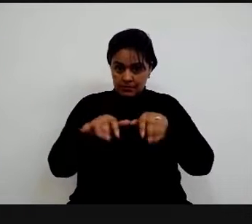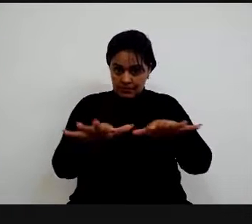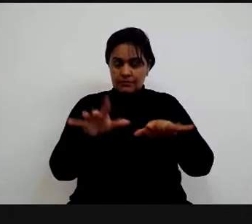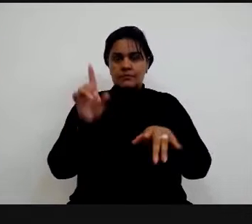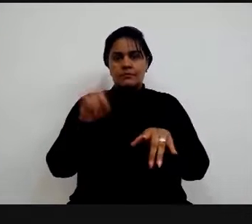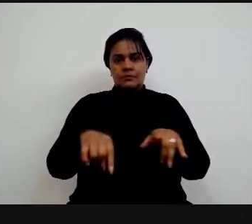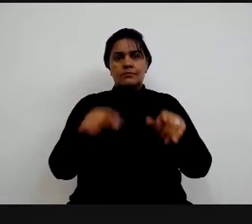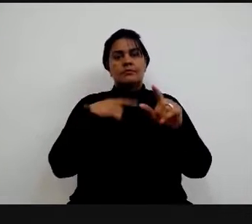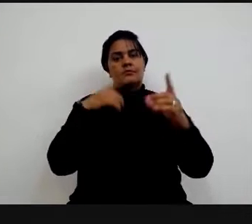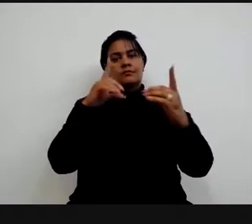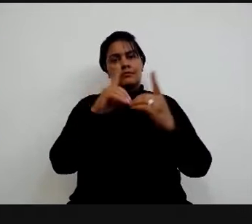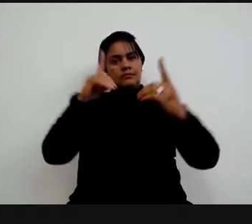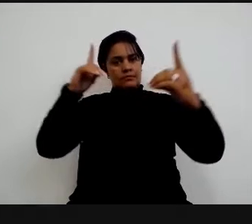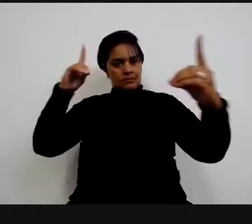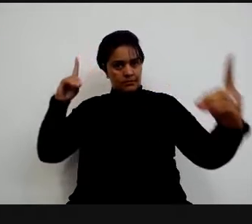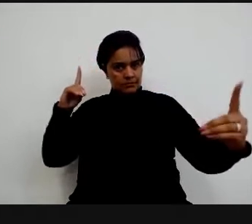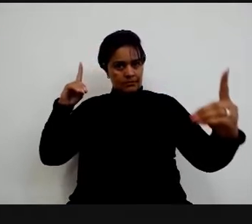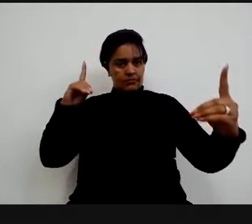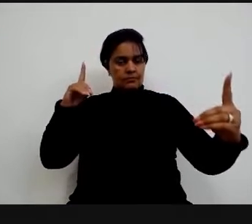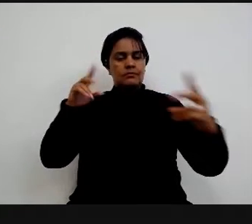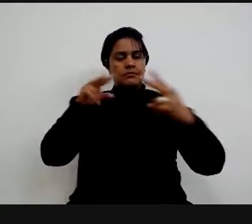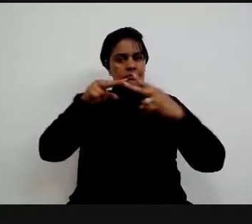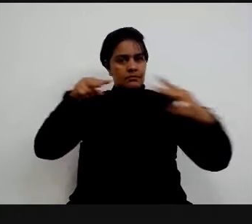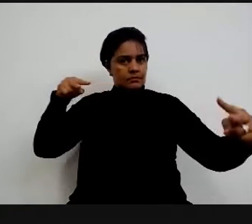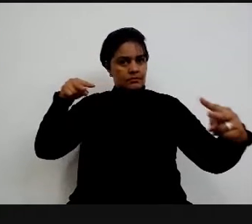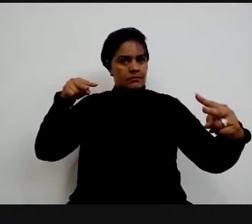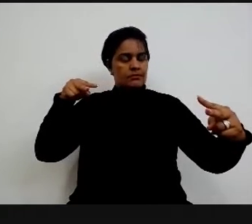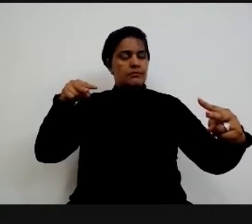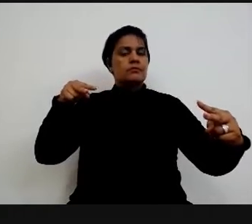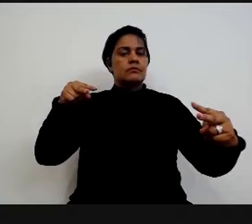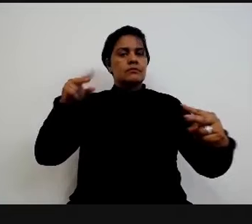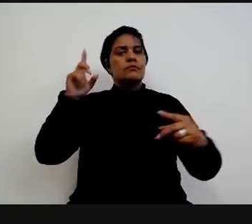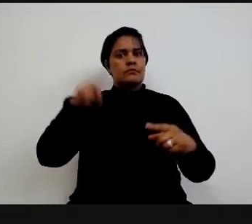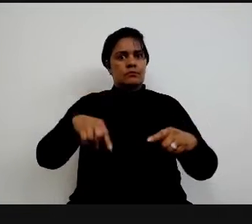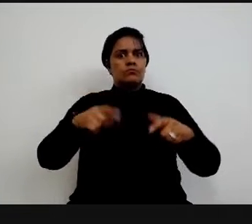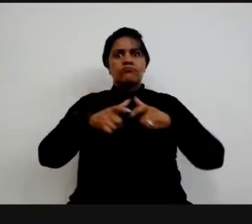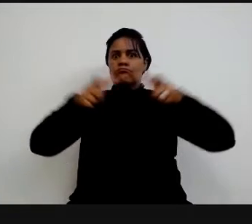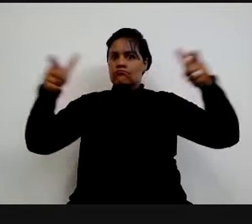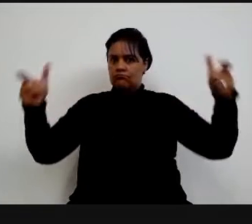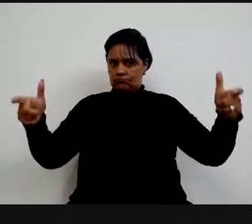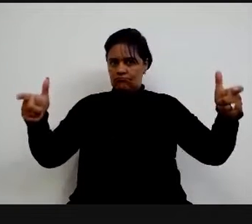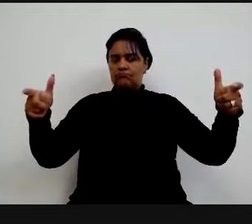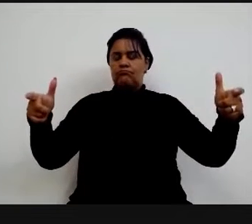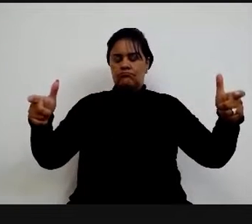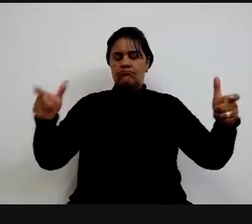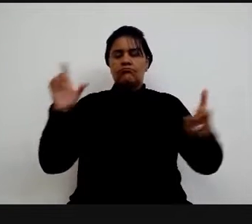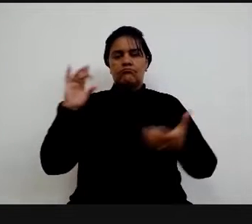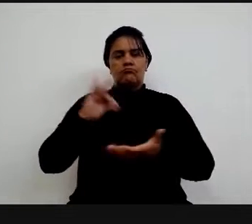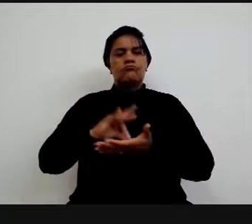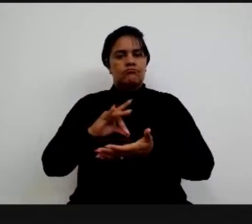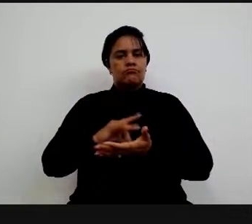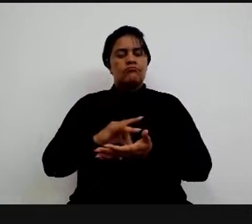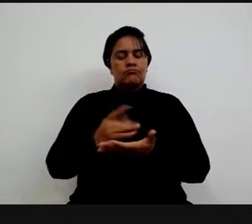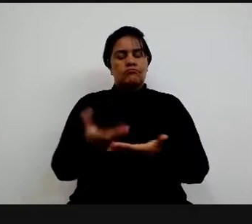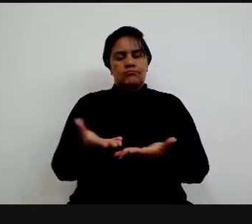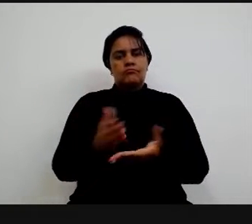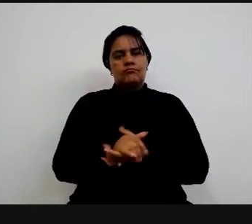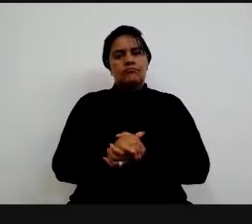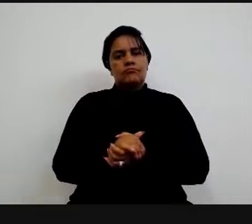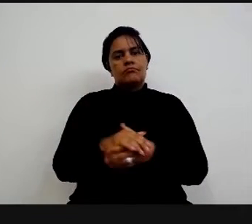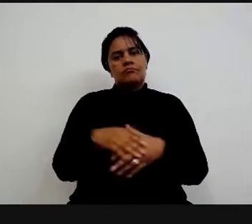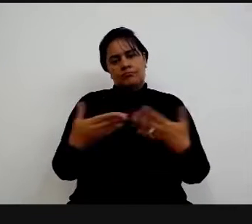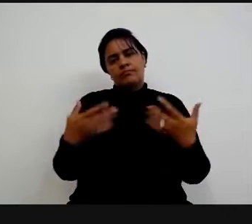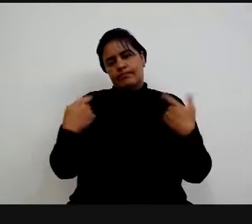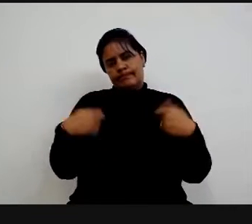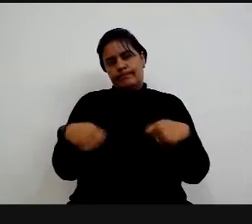principalmente os formatos à distância tiveram um boom, né, um crescimento, né, o que foi